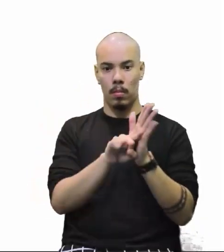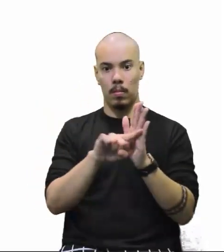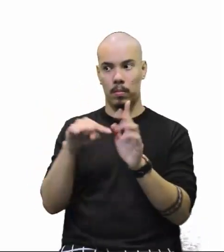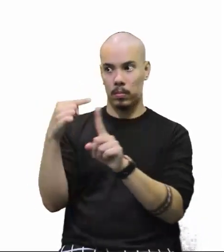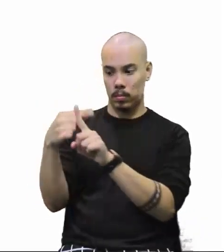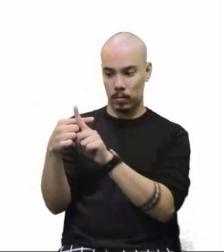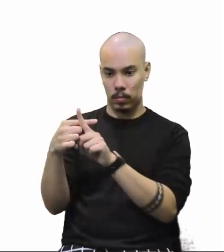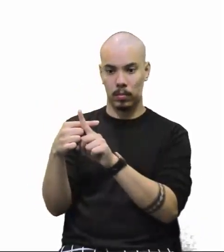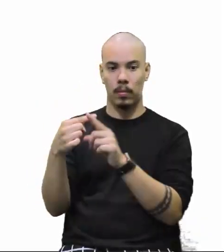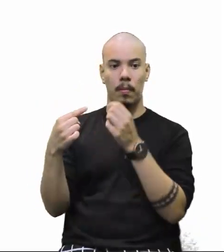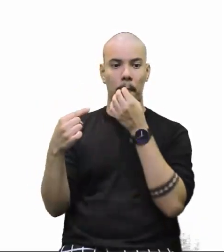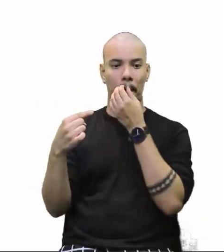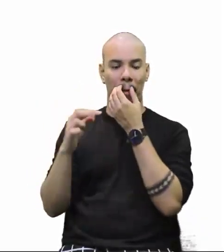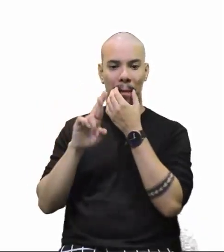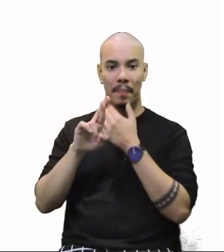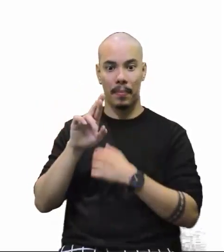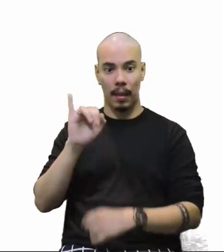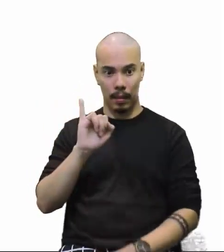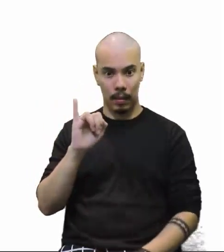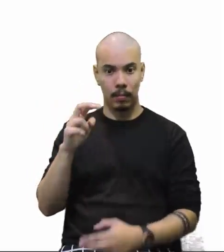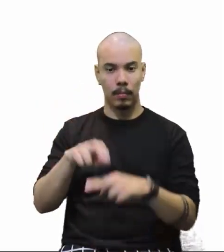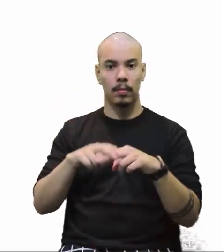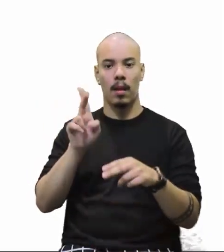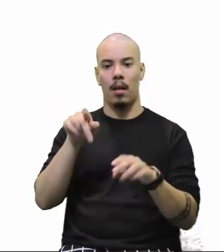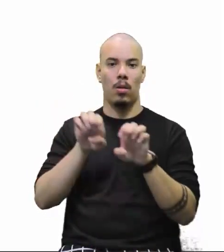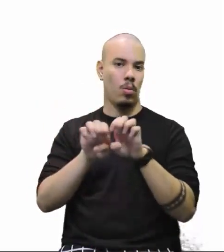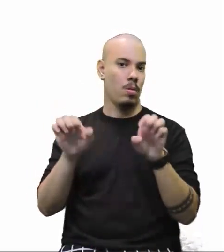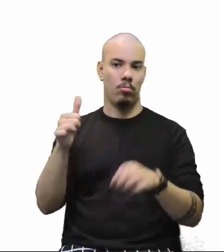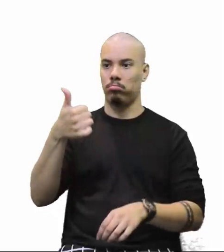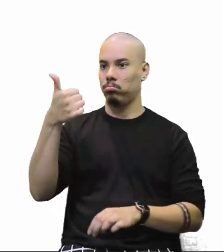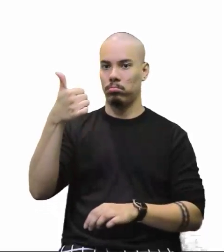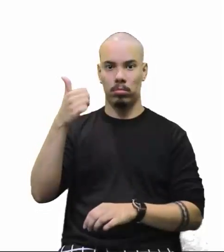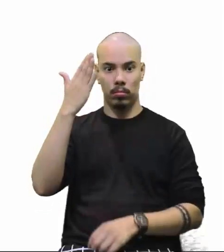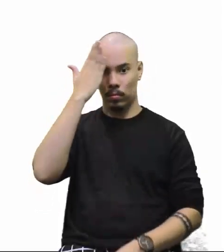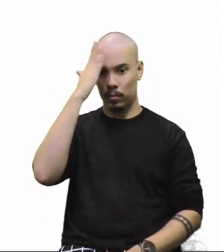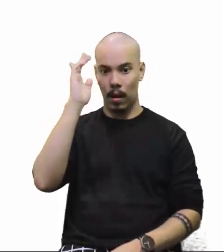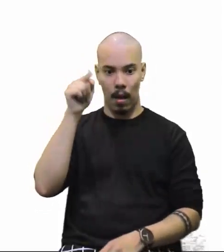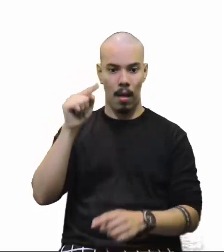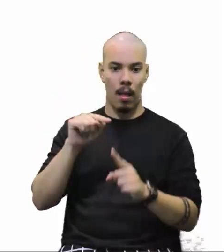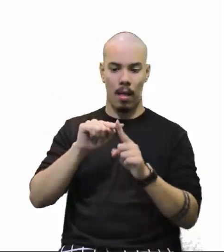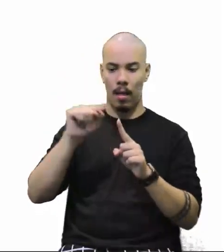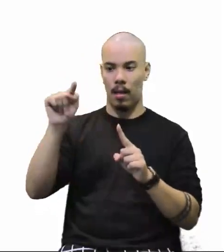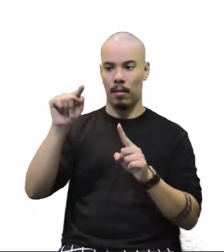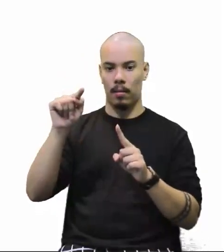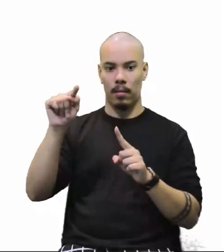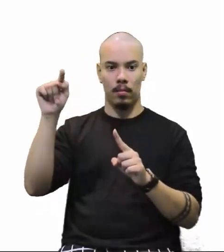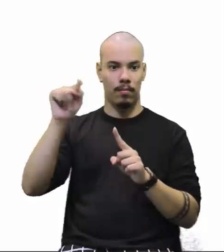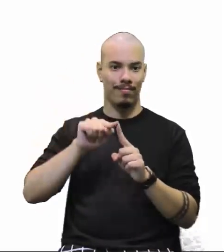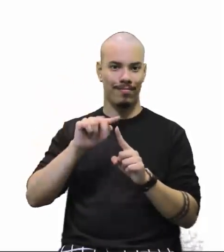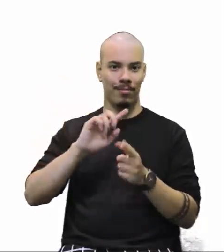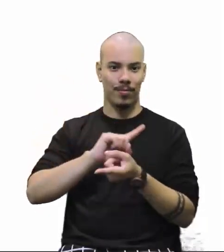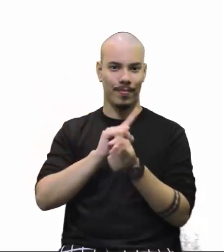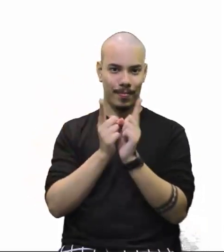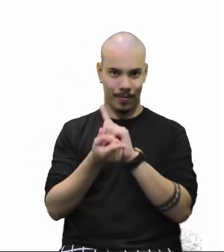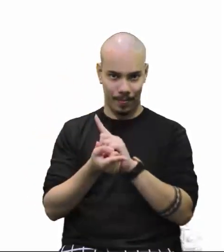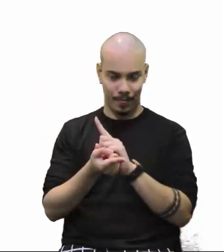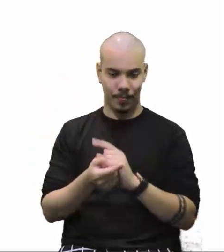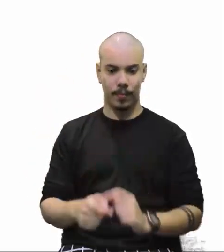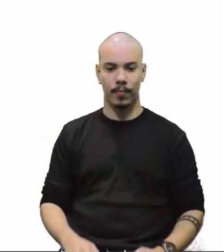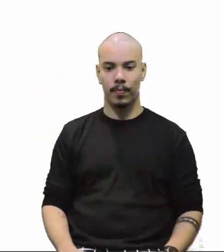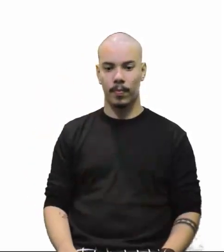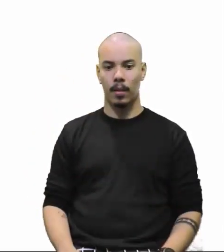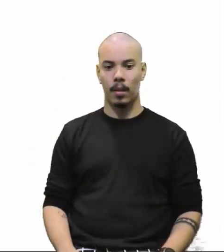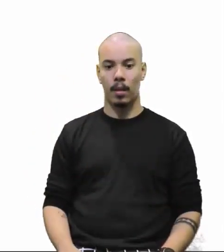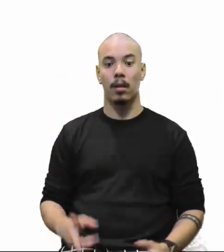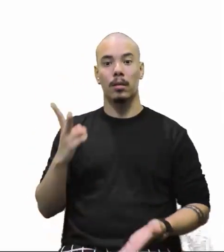Y' mais RI. Então, é equação de primeiro grau. É uma reta. Só que crescente. A outra é decrescente, é do gerador. Você